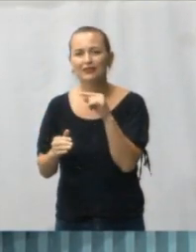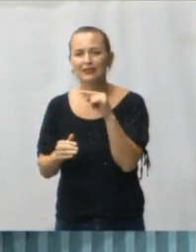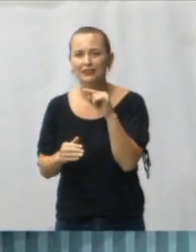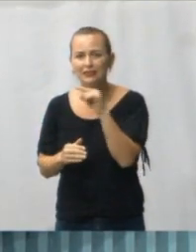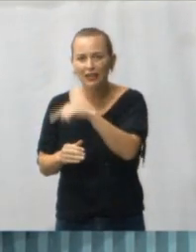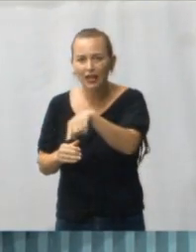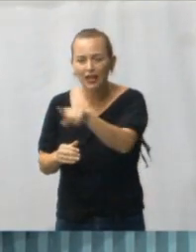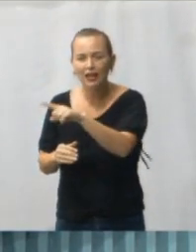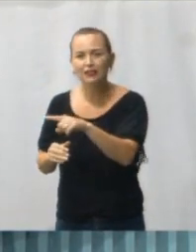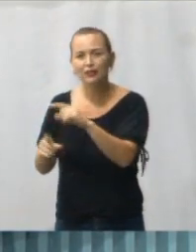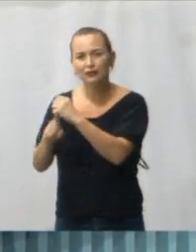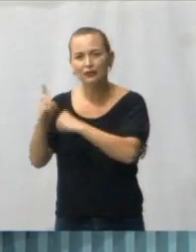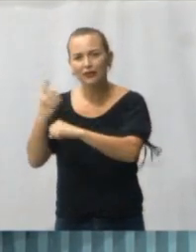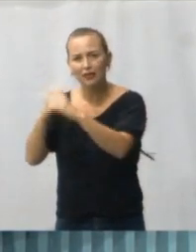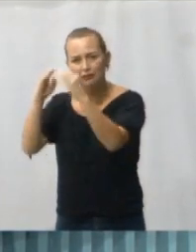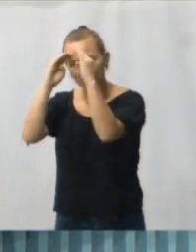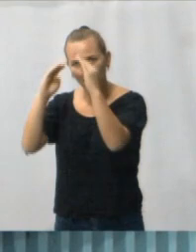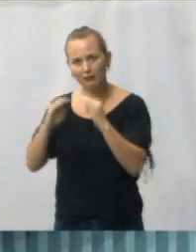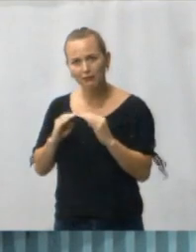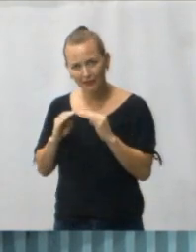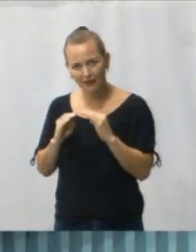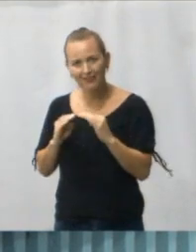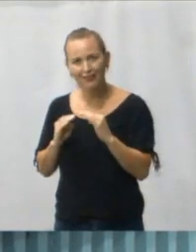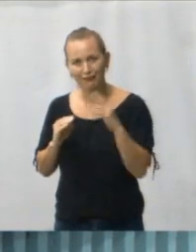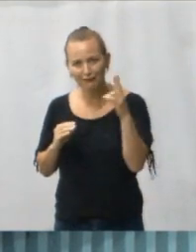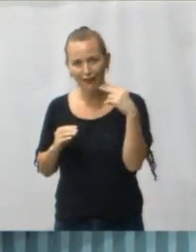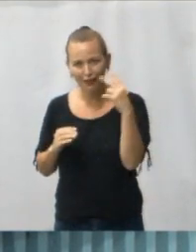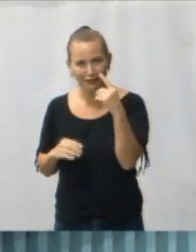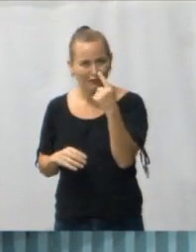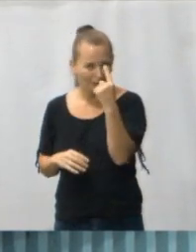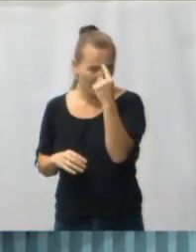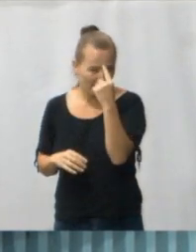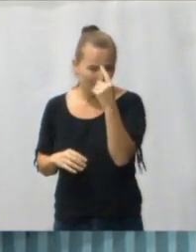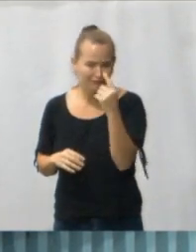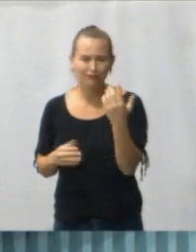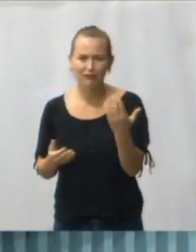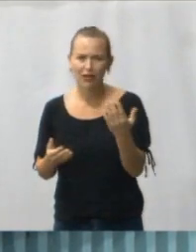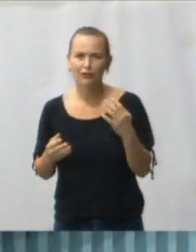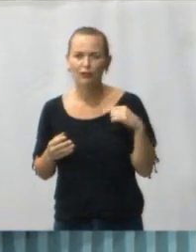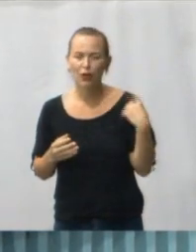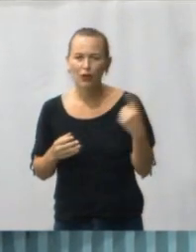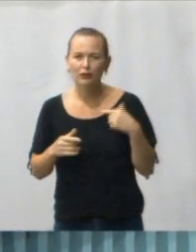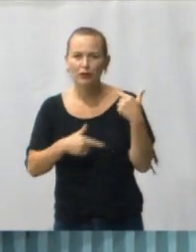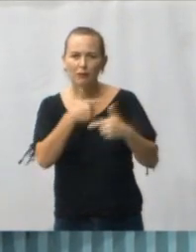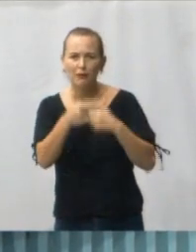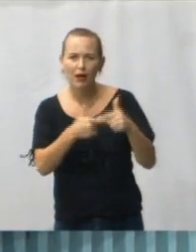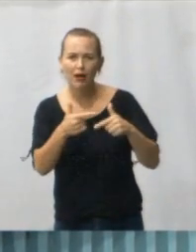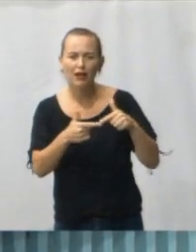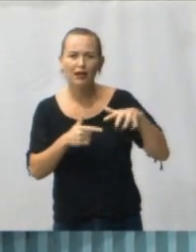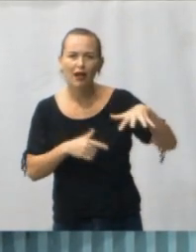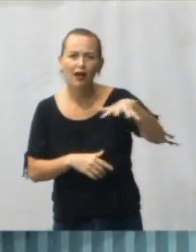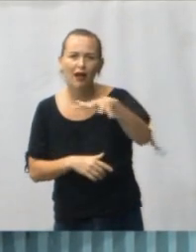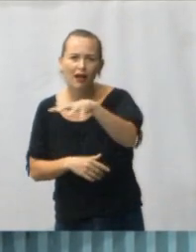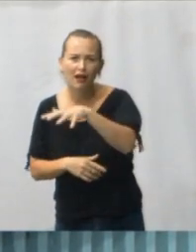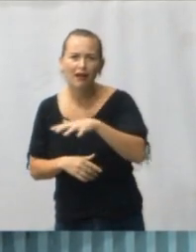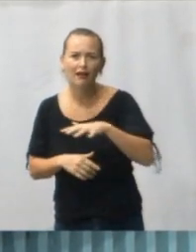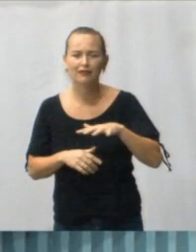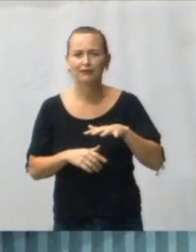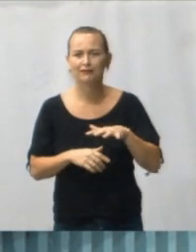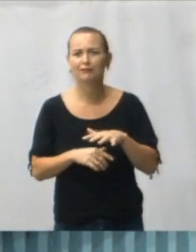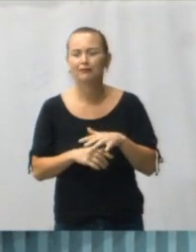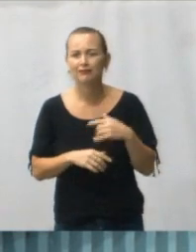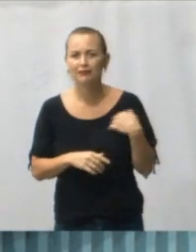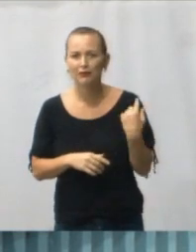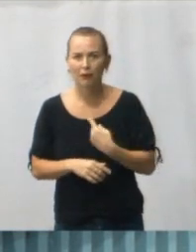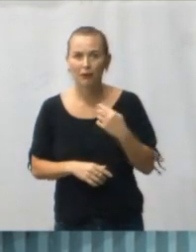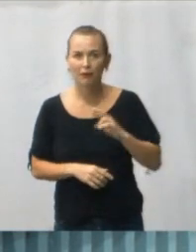quatro cantos dessa cidade trabalhando, para educação, saúde, transporte, segurança, e dizer, a minha representação aqui se faz presente